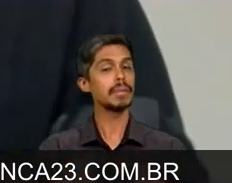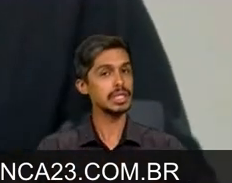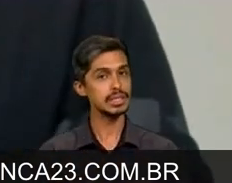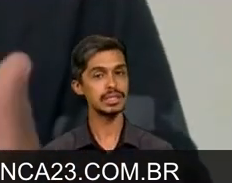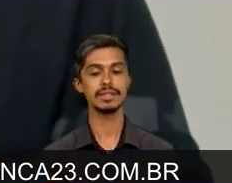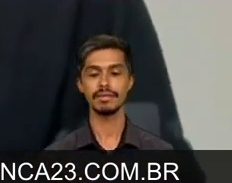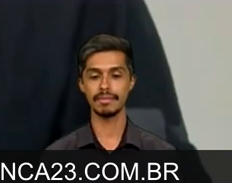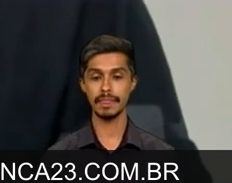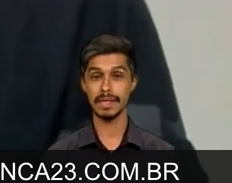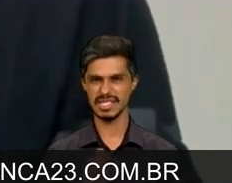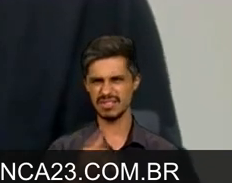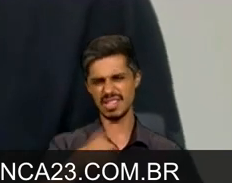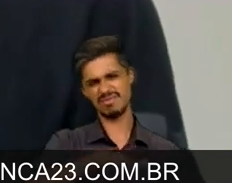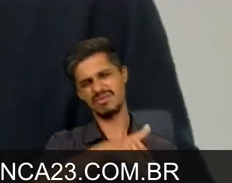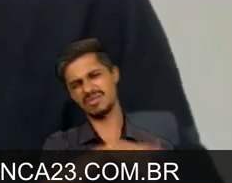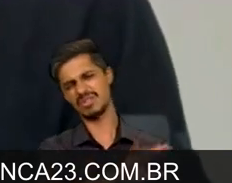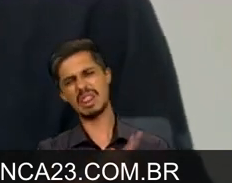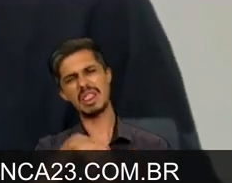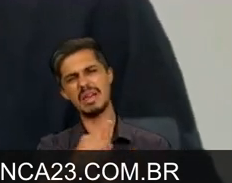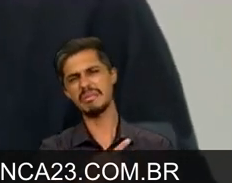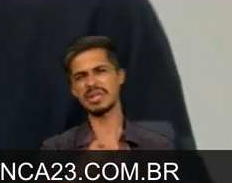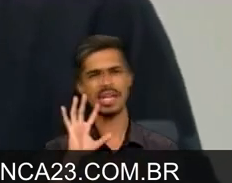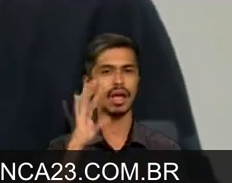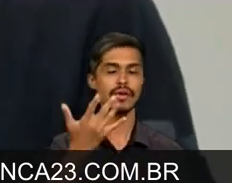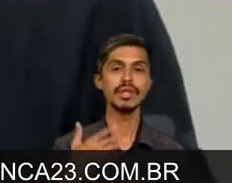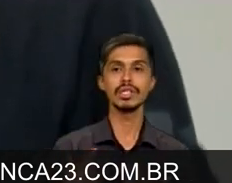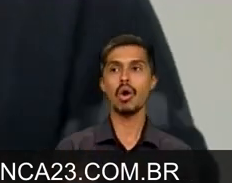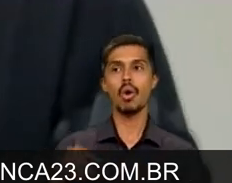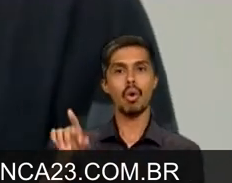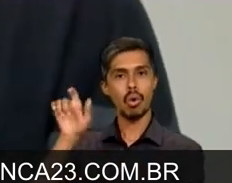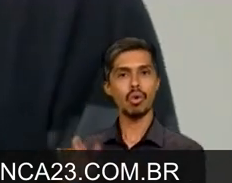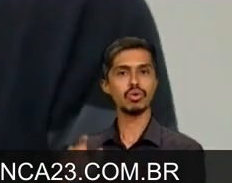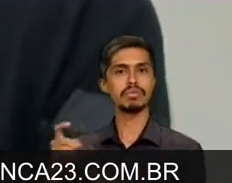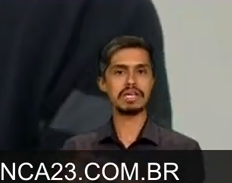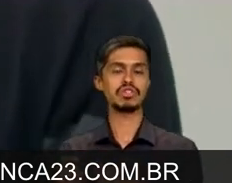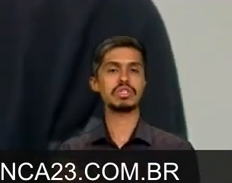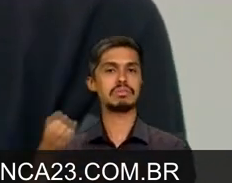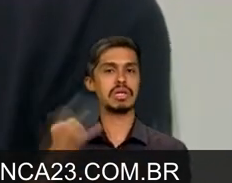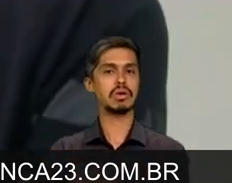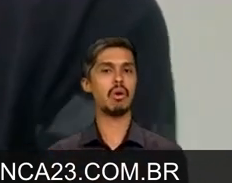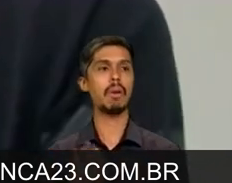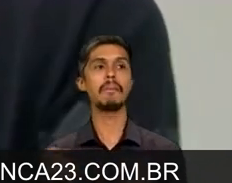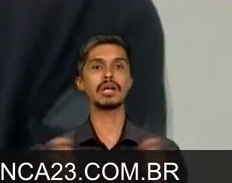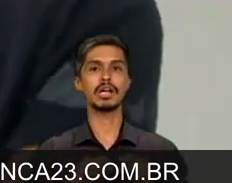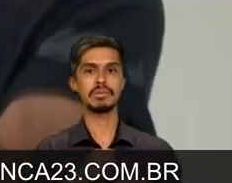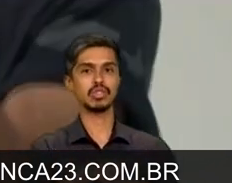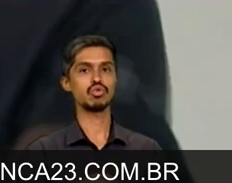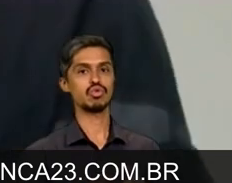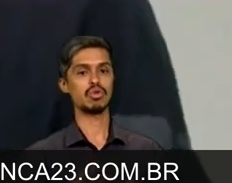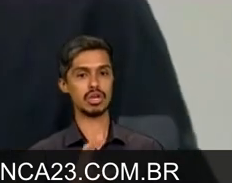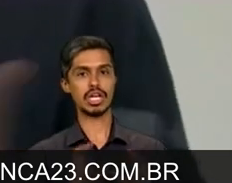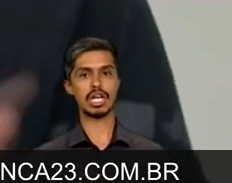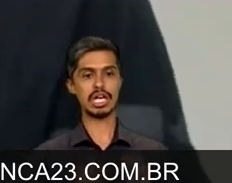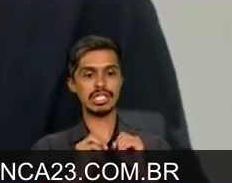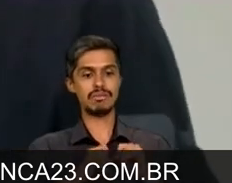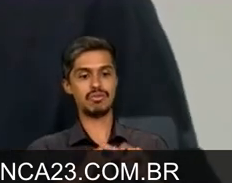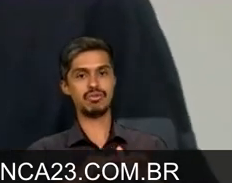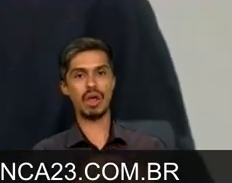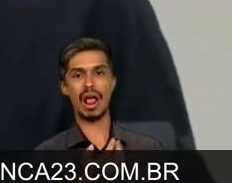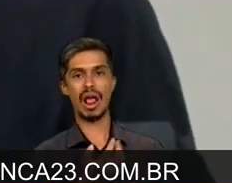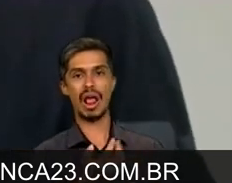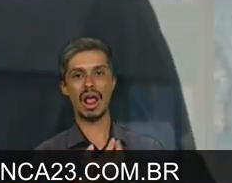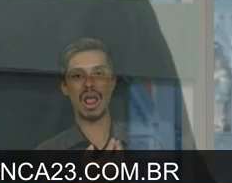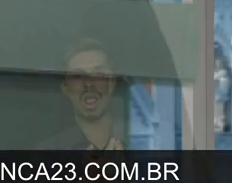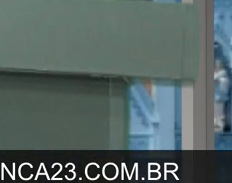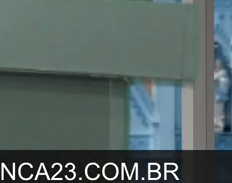depois, o doutor estava falando comigo, doutor Daniel, pode atingir o osso e vai abrangindo, fica pior.